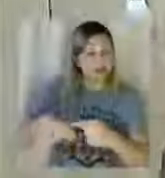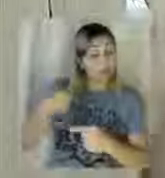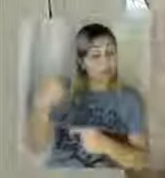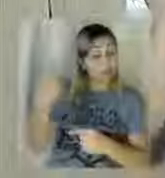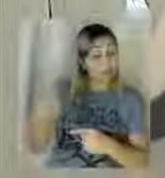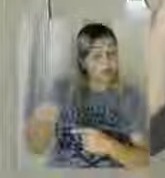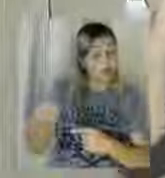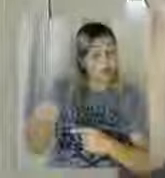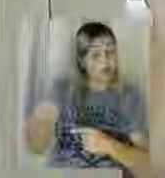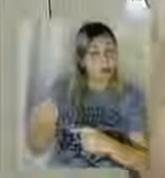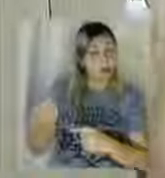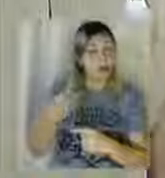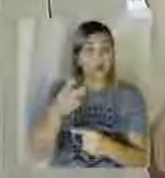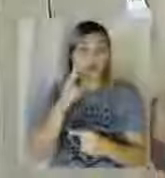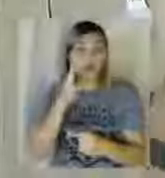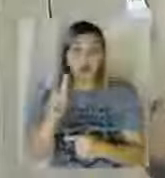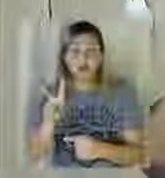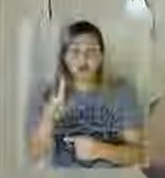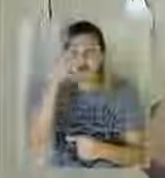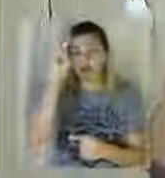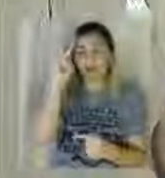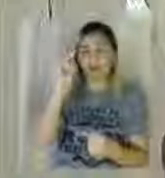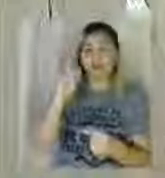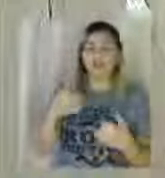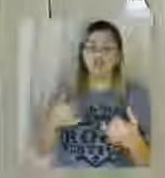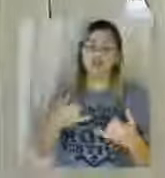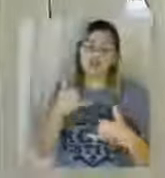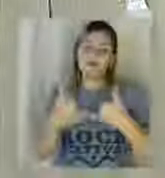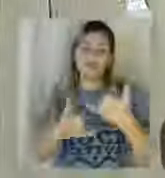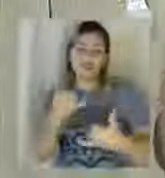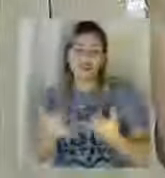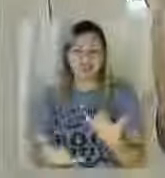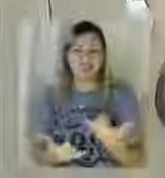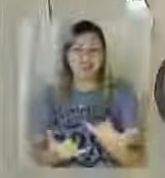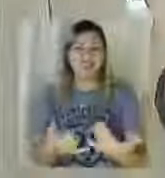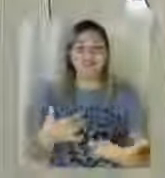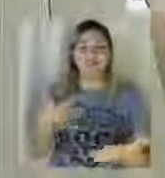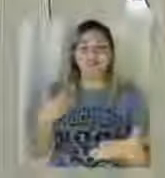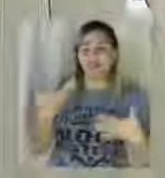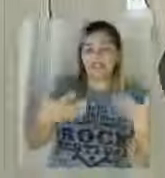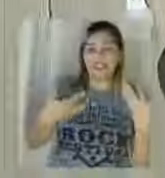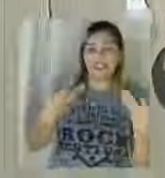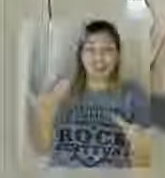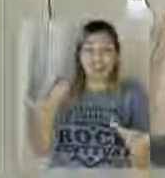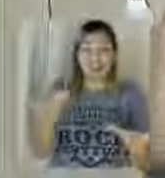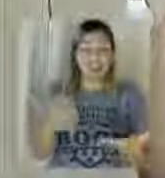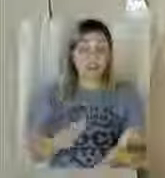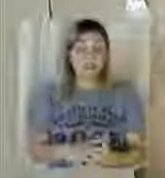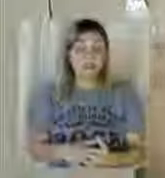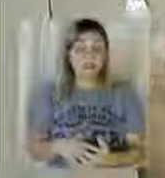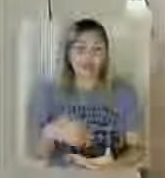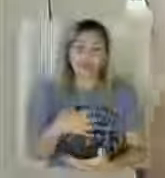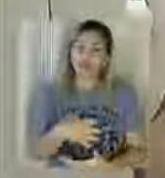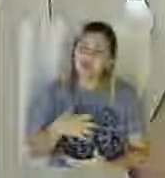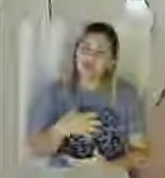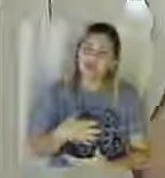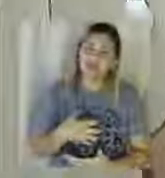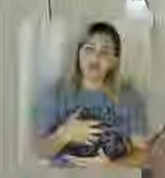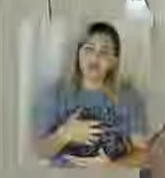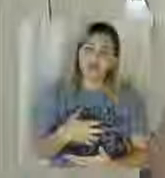Depois que eu vi as pessoas se divertindo também, e eu senti trauma do